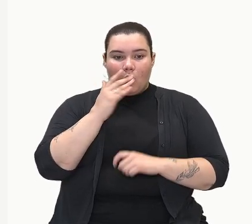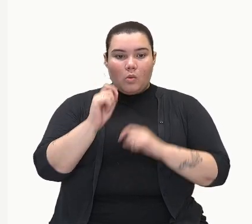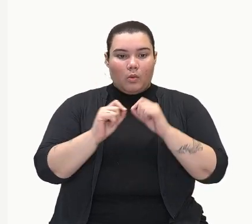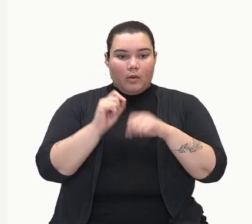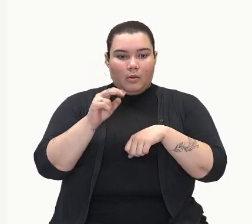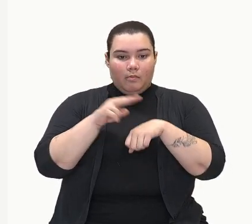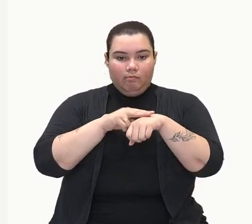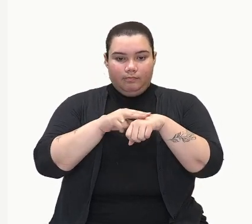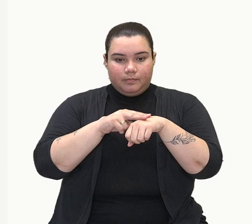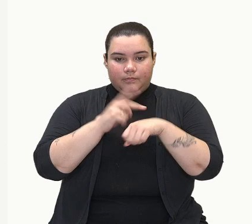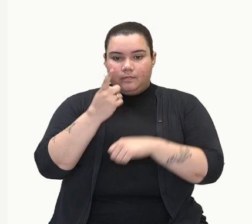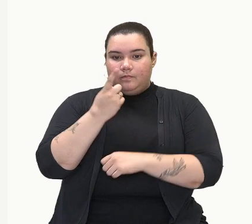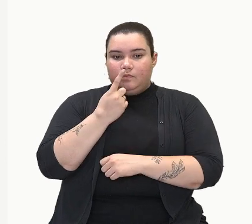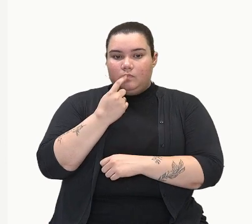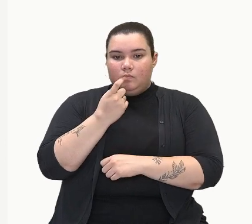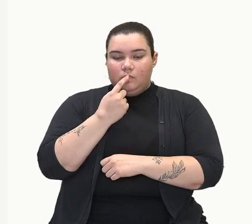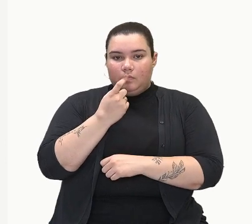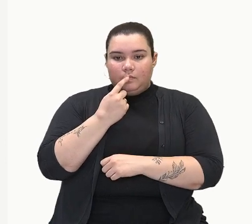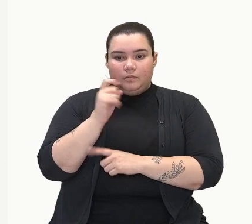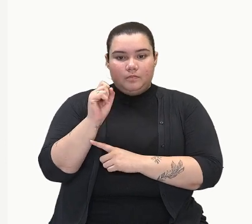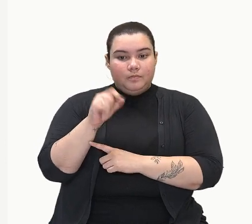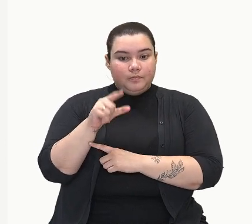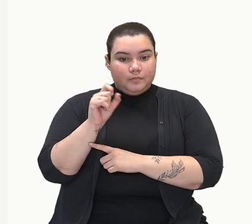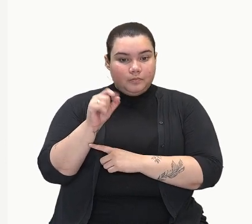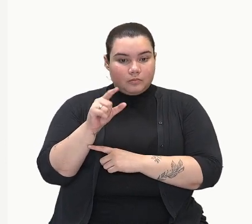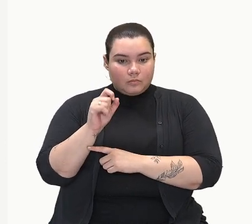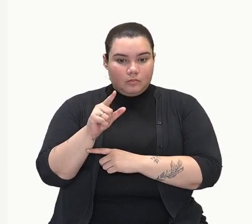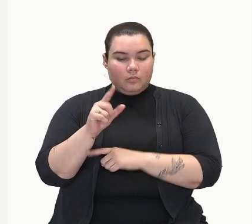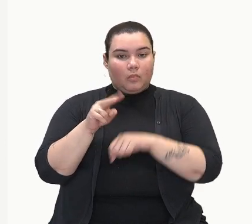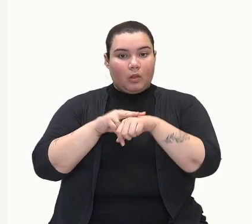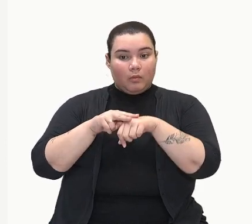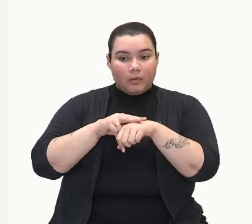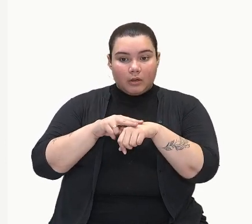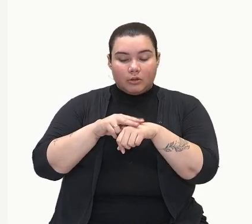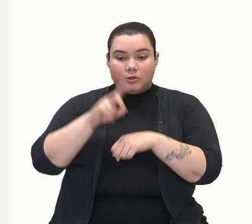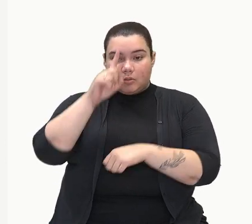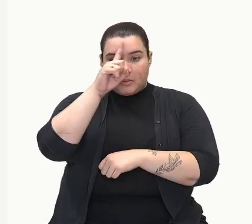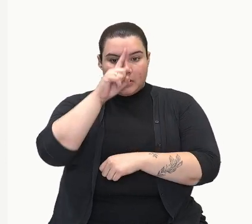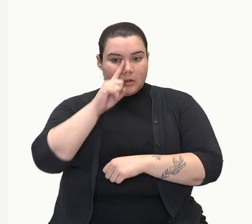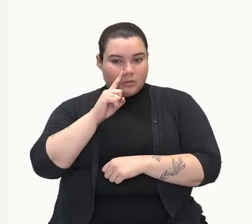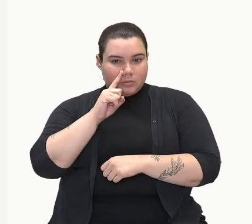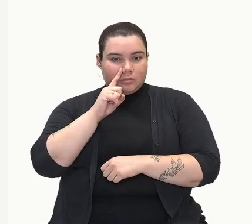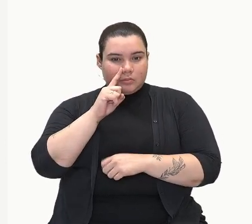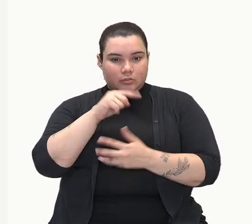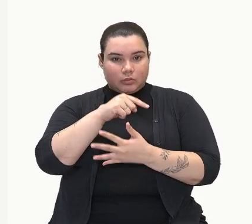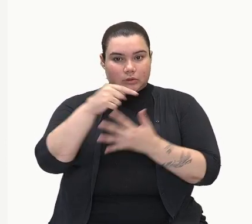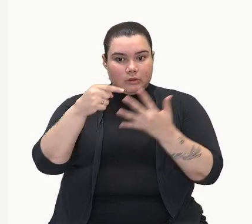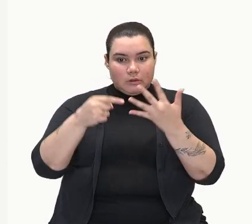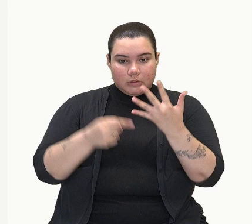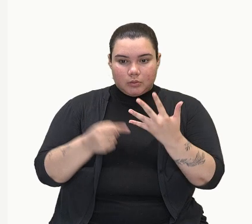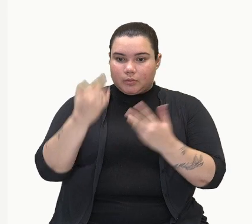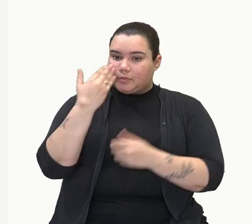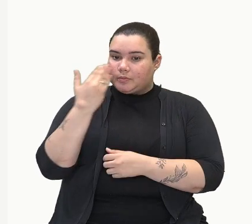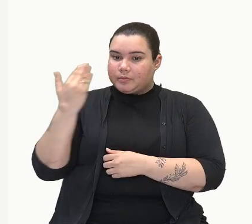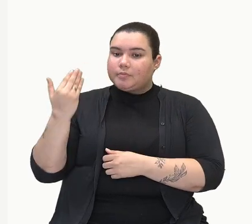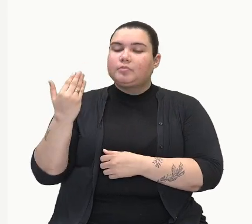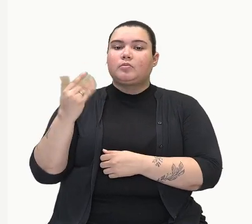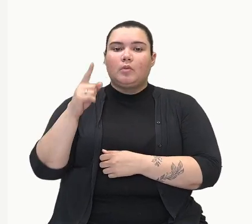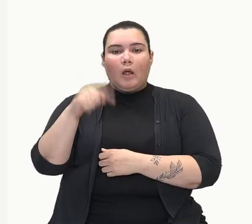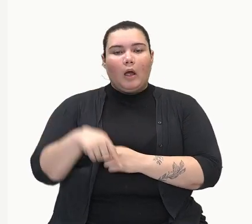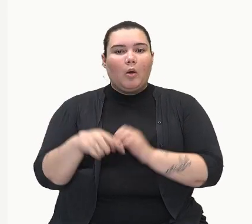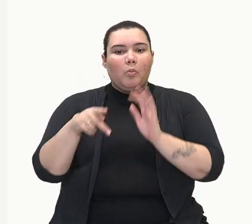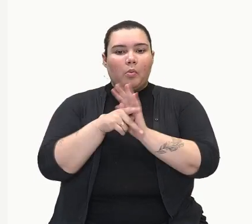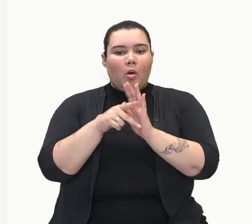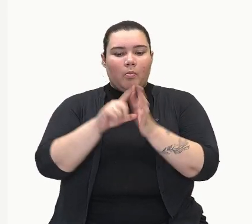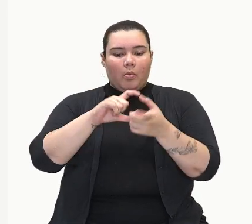dodecaedro, o octaedro e o icosaedro, tá? Então, a gente lembra,